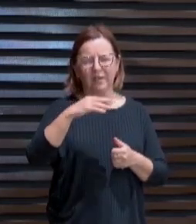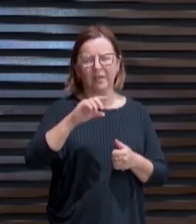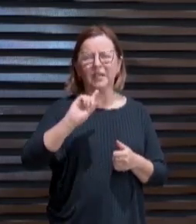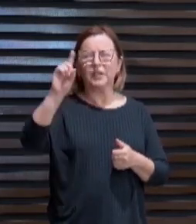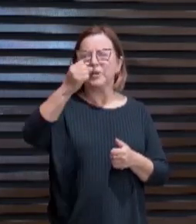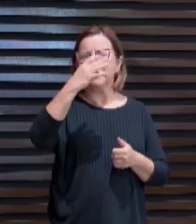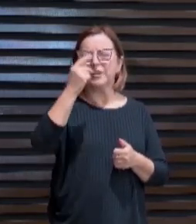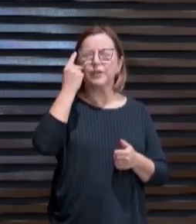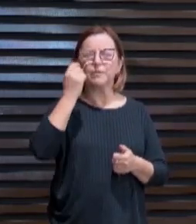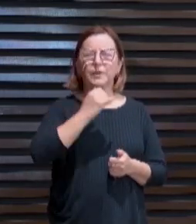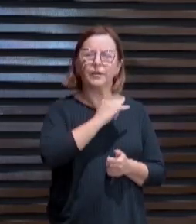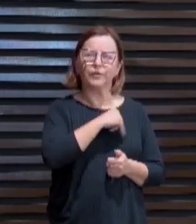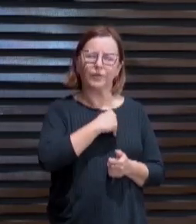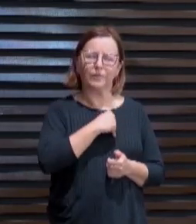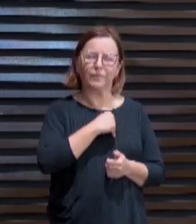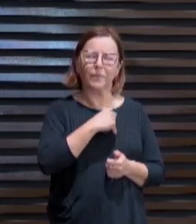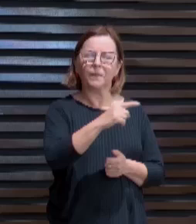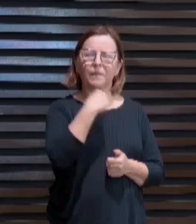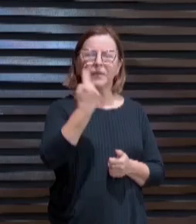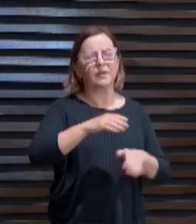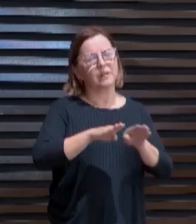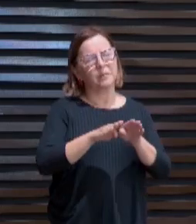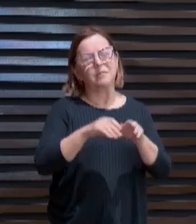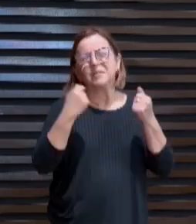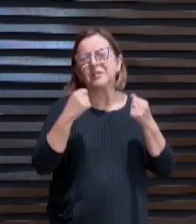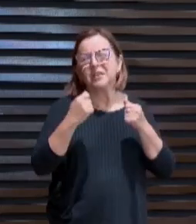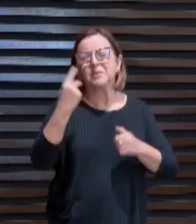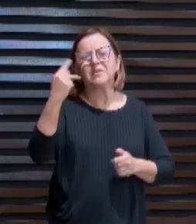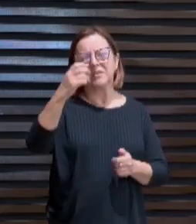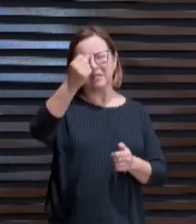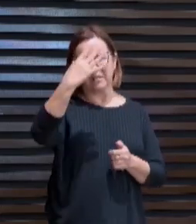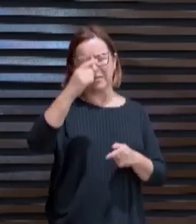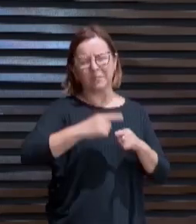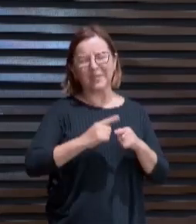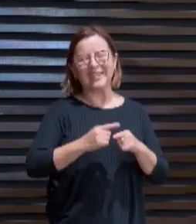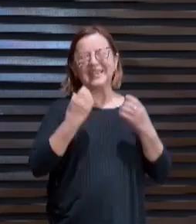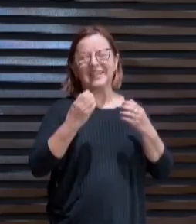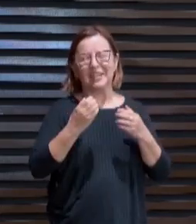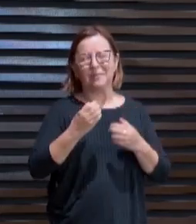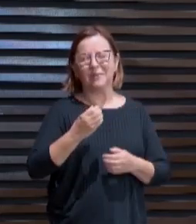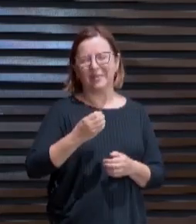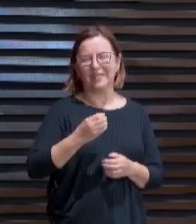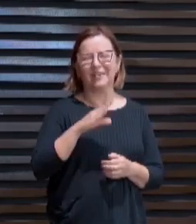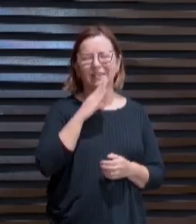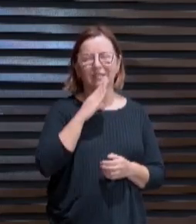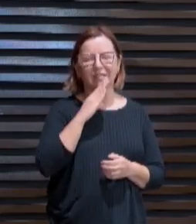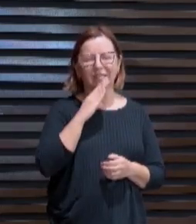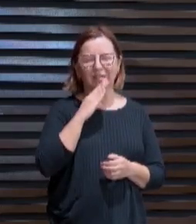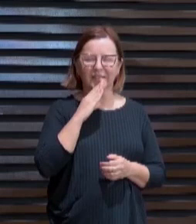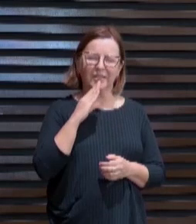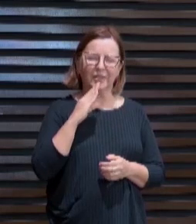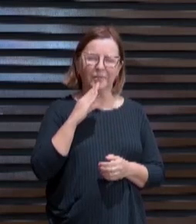nós necessitamos que seja revelada a nós também, Pai, porque nós queremos ver além da letra, meu Pai. Nós